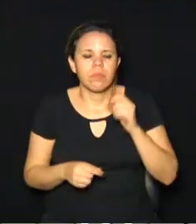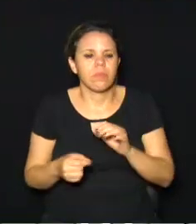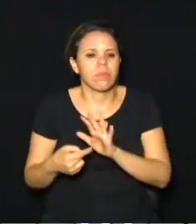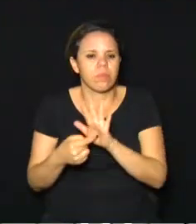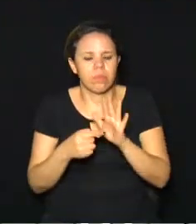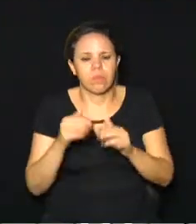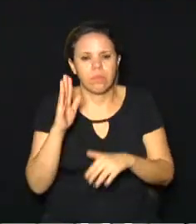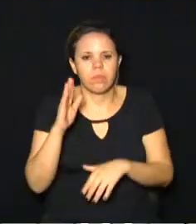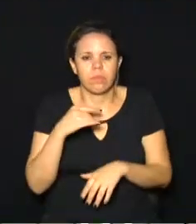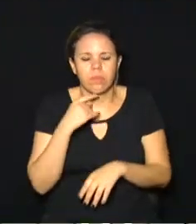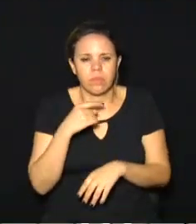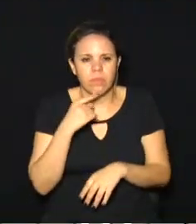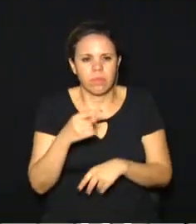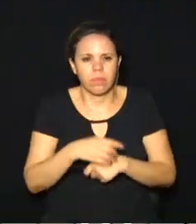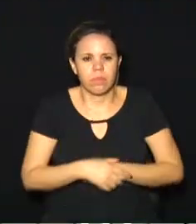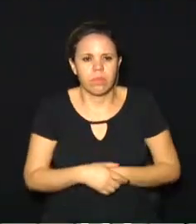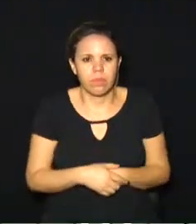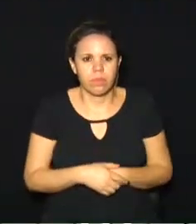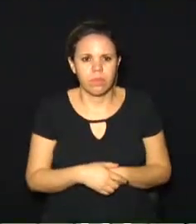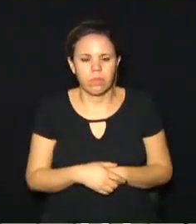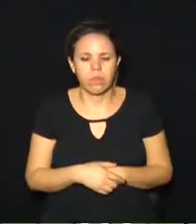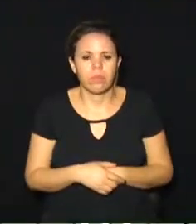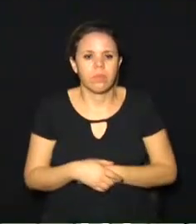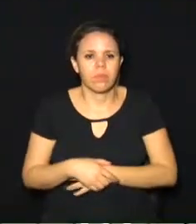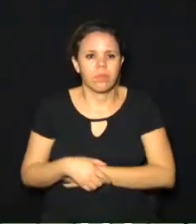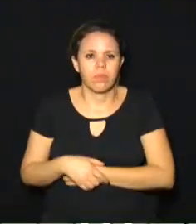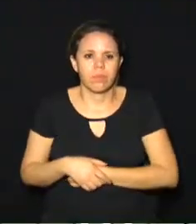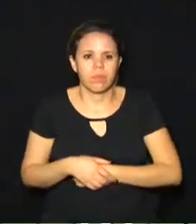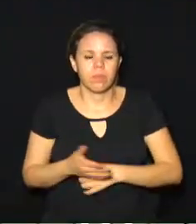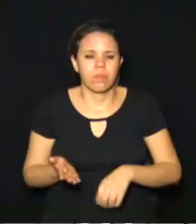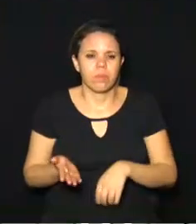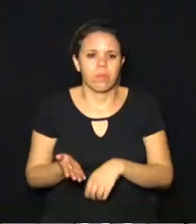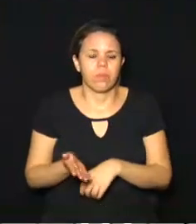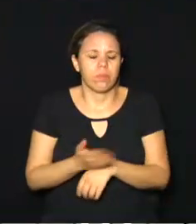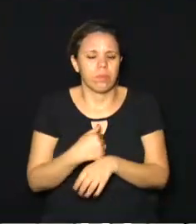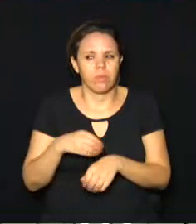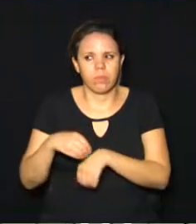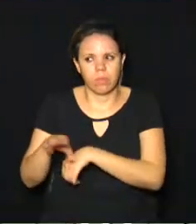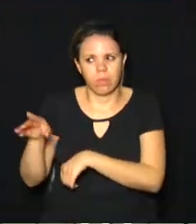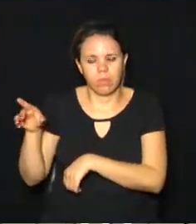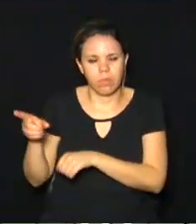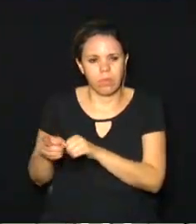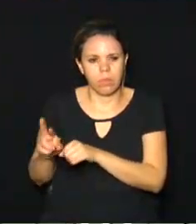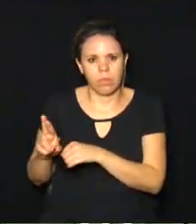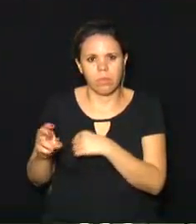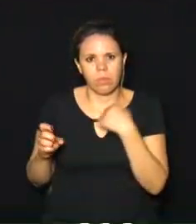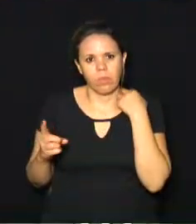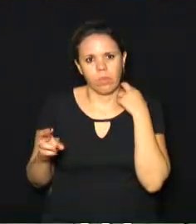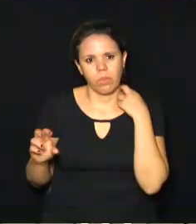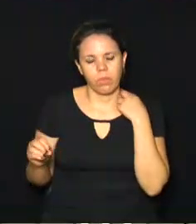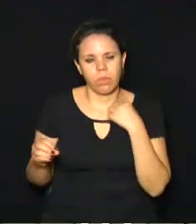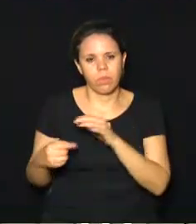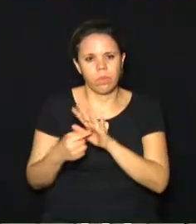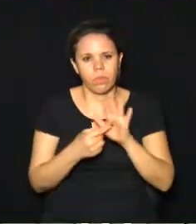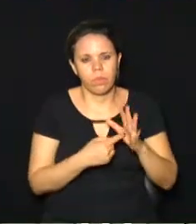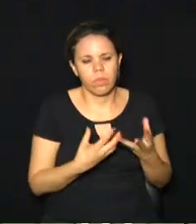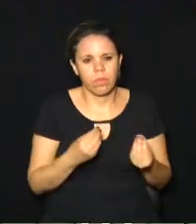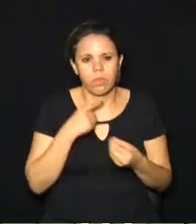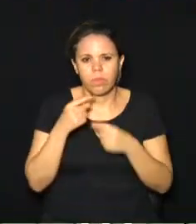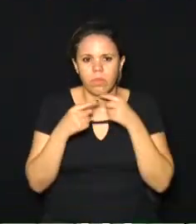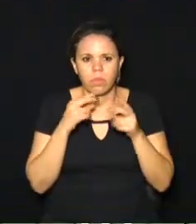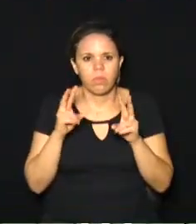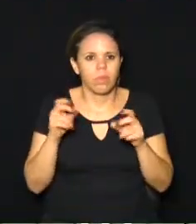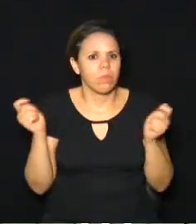levantando outras questões. E, por último, antes de passar a palavra para o doutor Eduardo, aparecem muitas questões